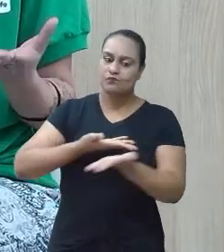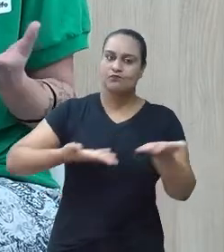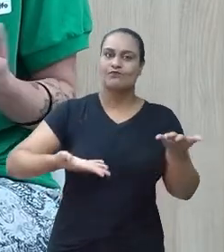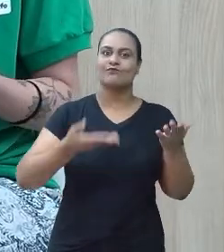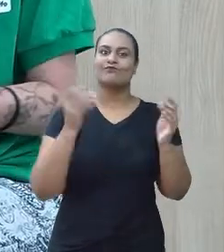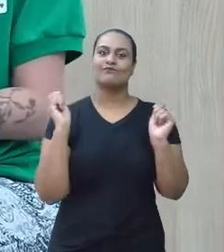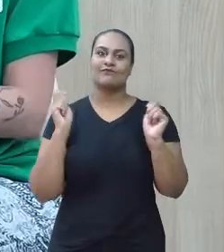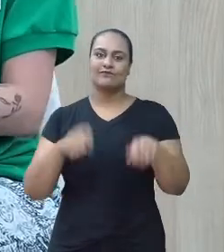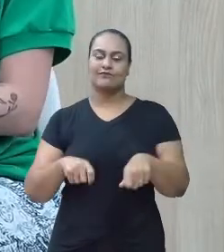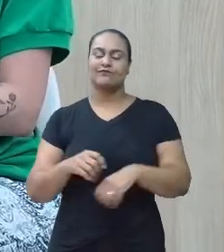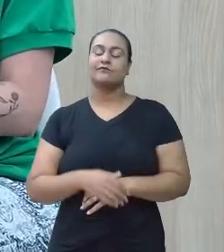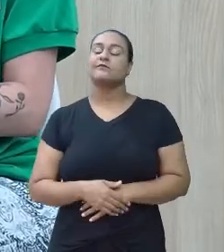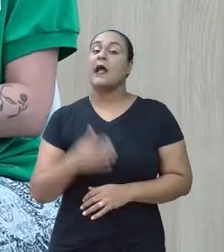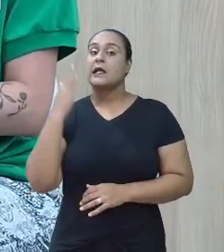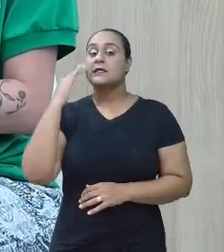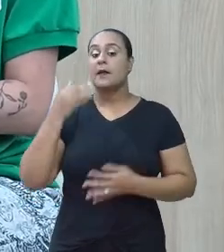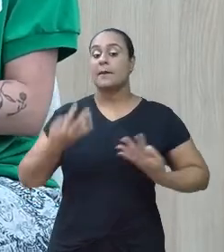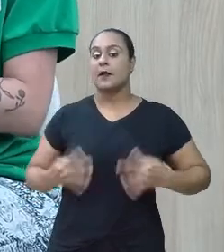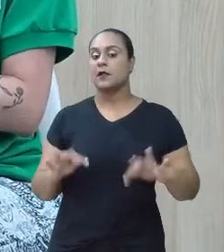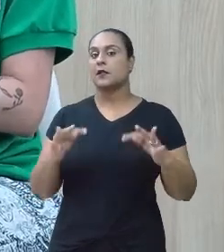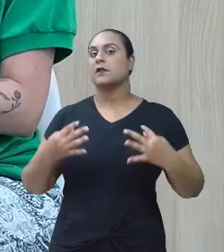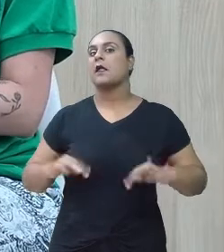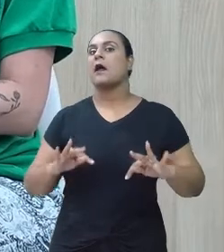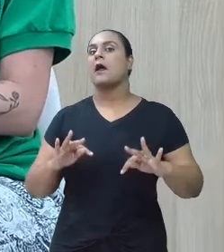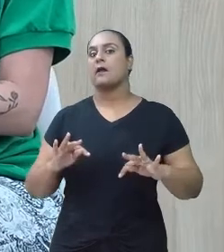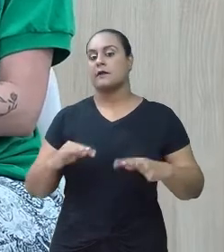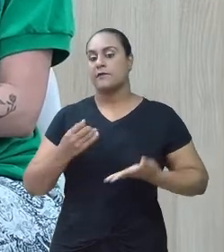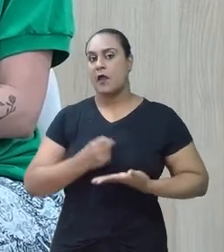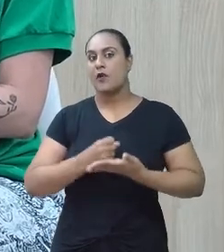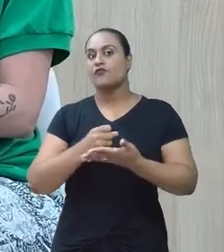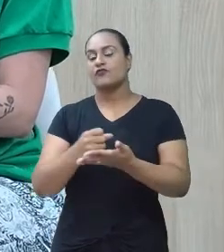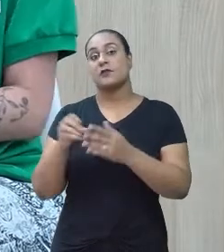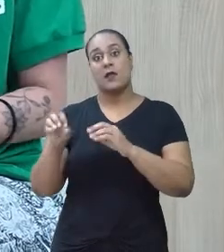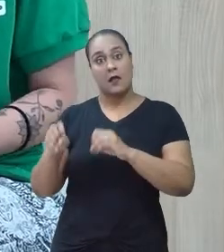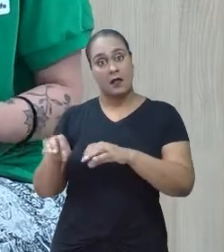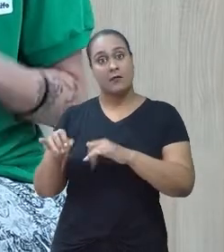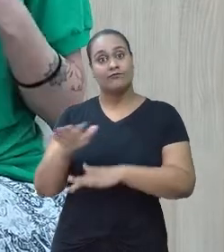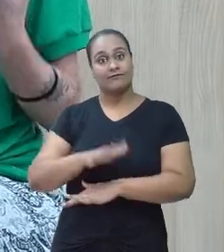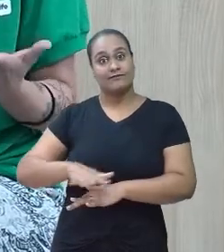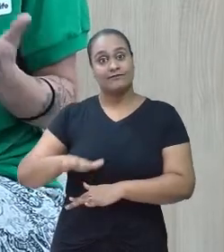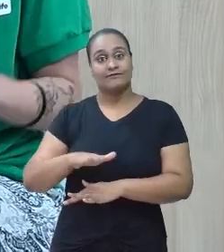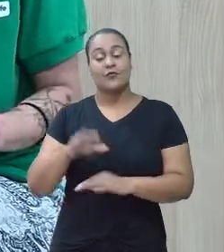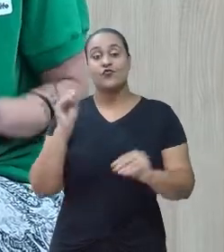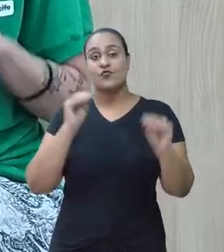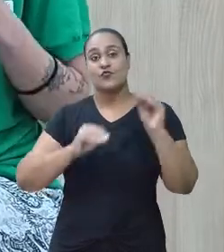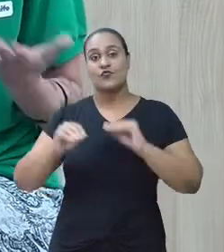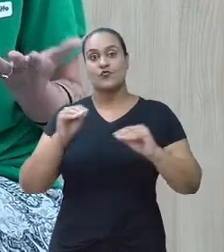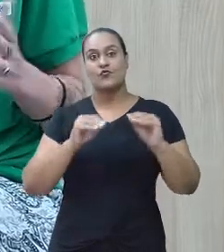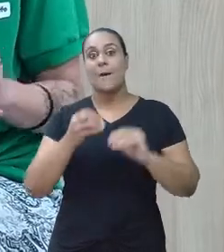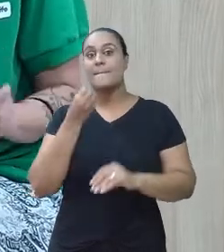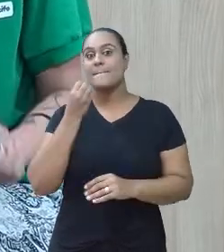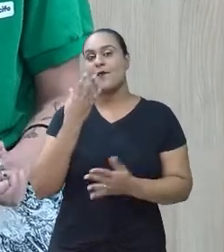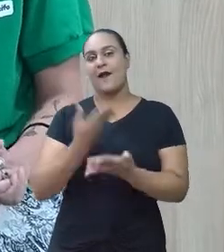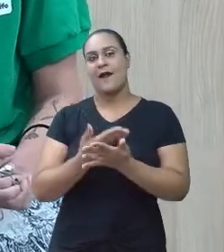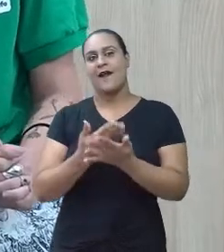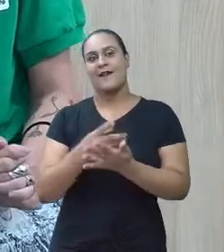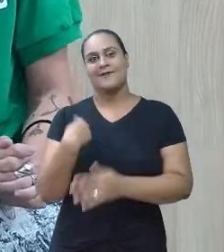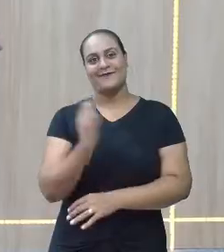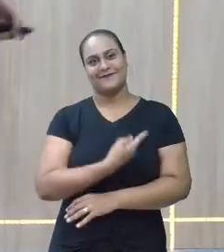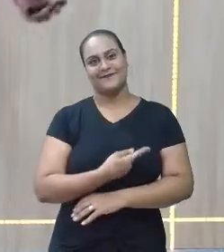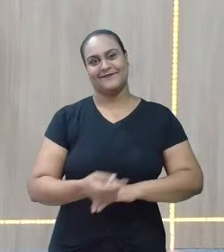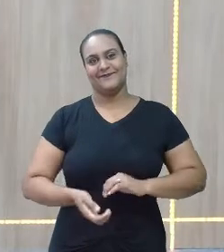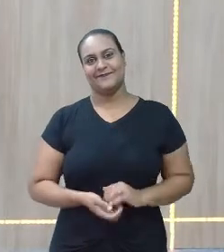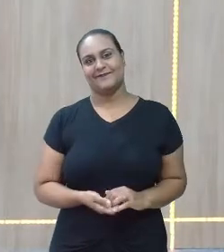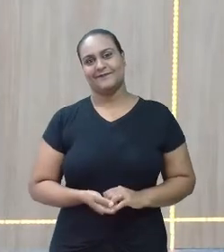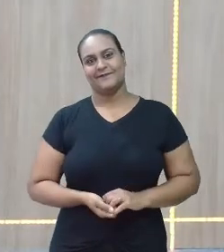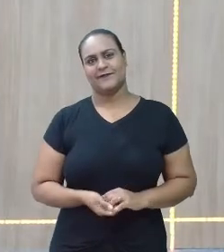a gente sabe que a tecnologia está aí a serviço também da educação, certo? Um beijo e boa aula pra gente.